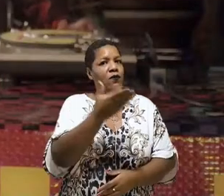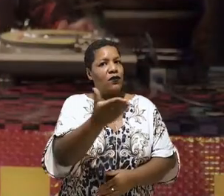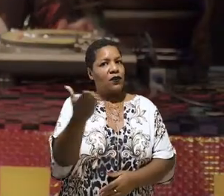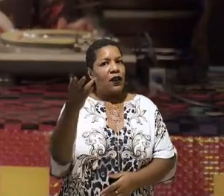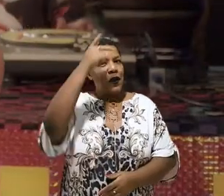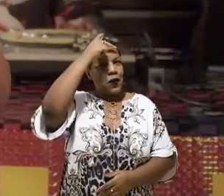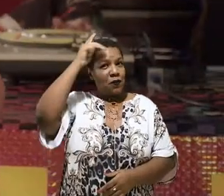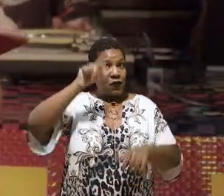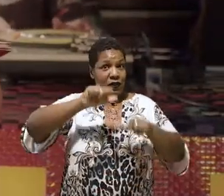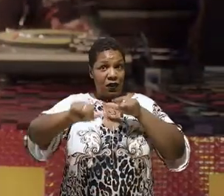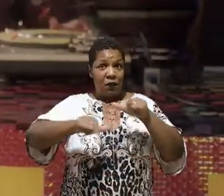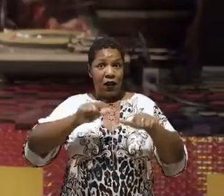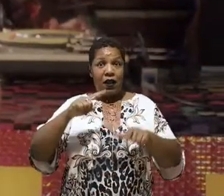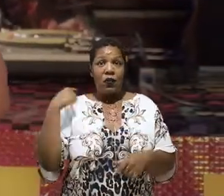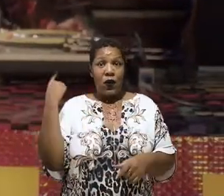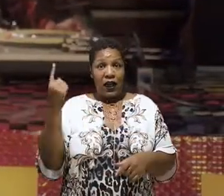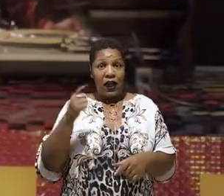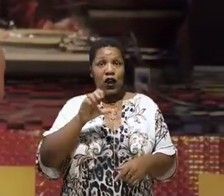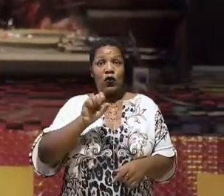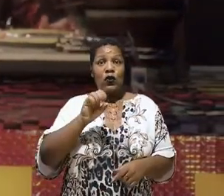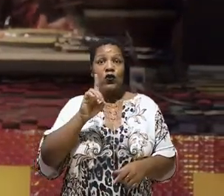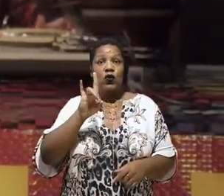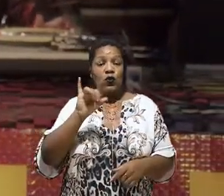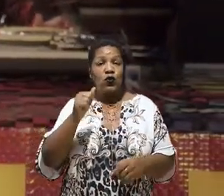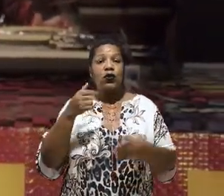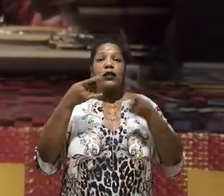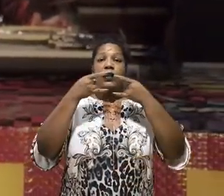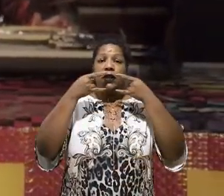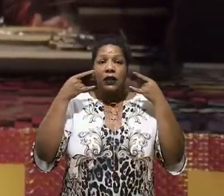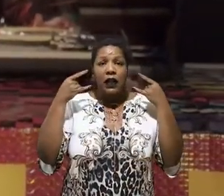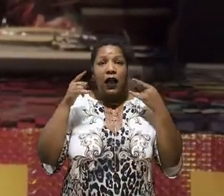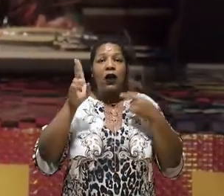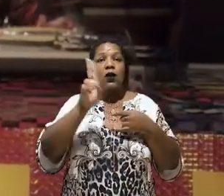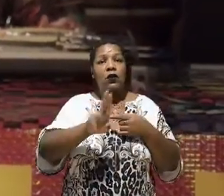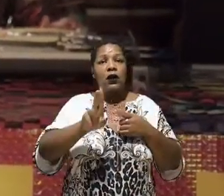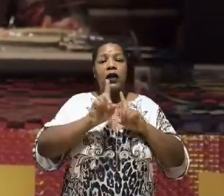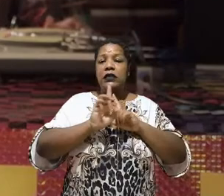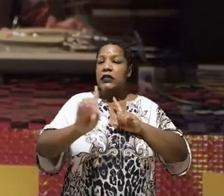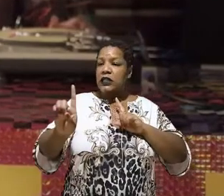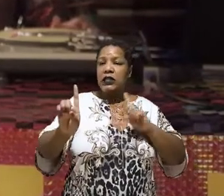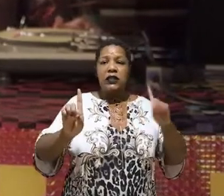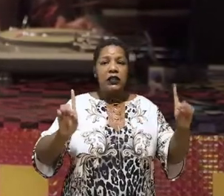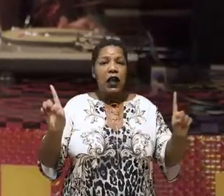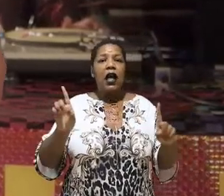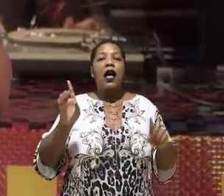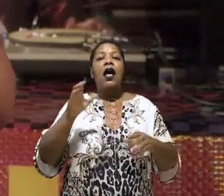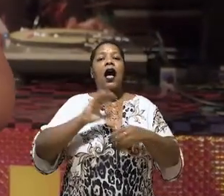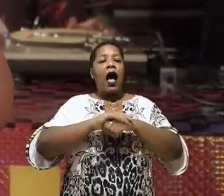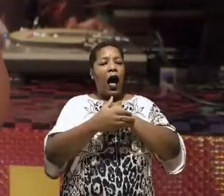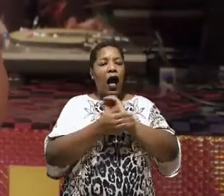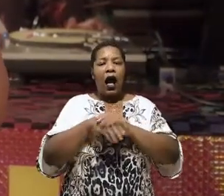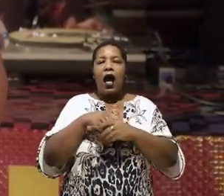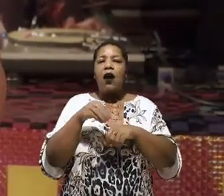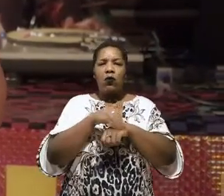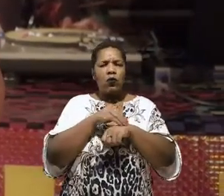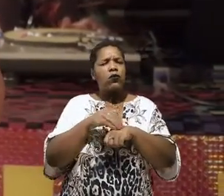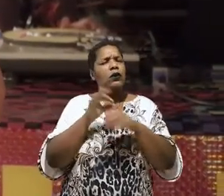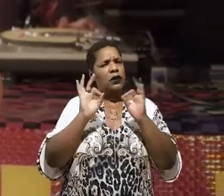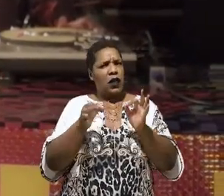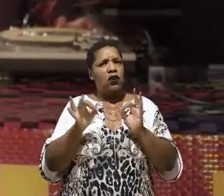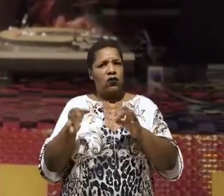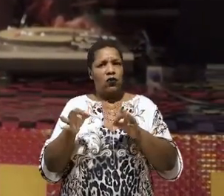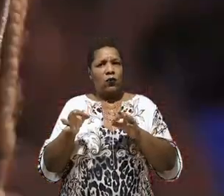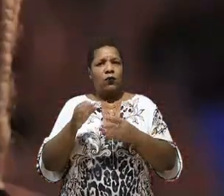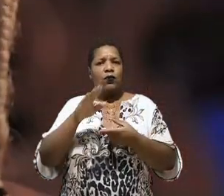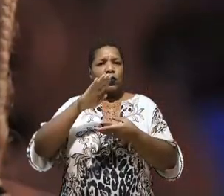conteúdo para vocês então todo o pessoal que tá trabalhando aqui no nosso estúdio está usando máscara de distanciamento social álcool em gel em tudo